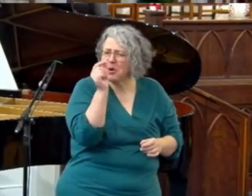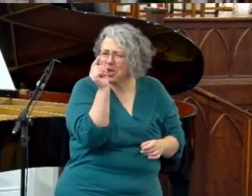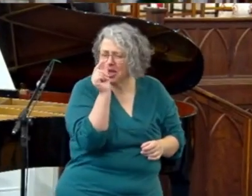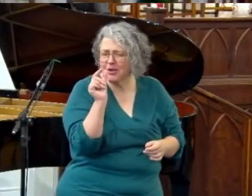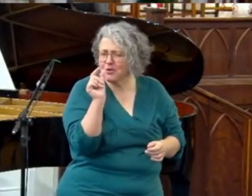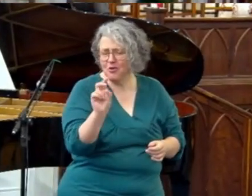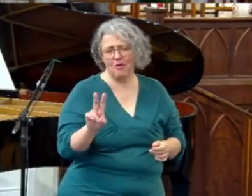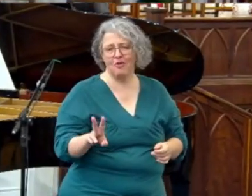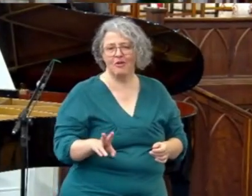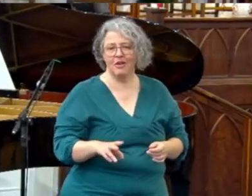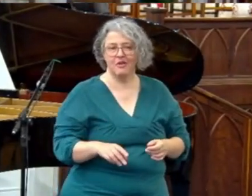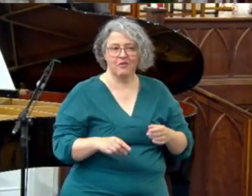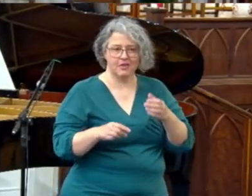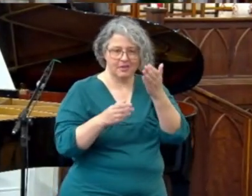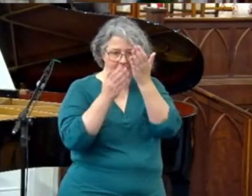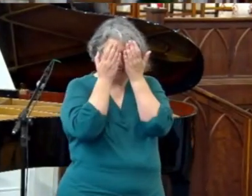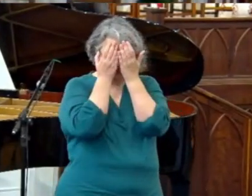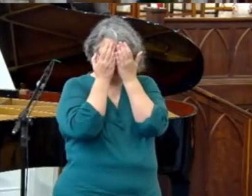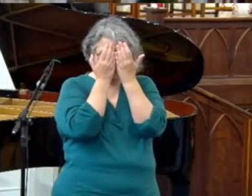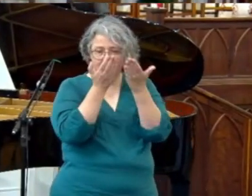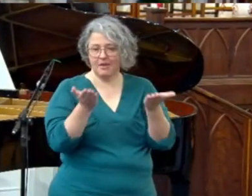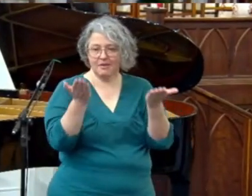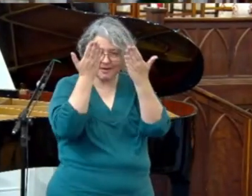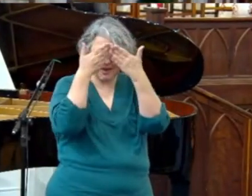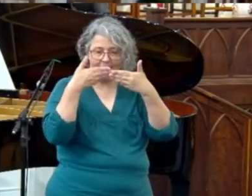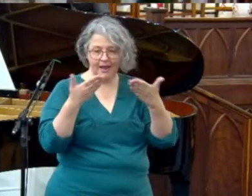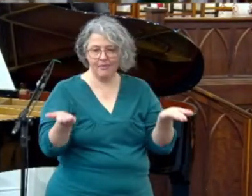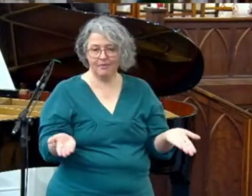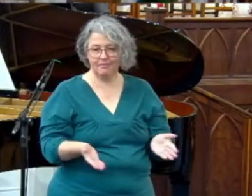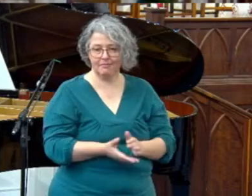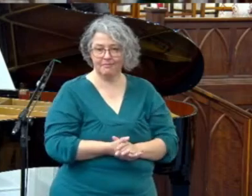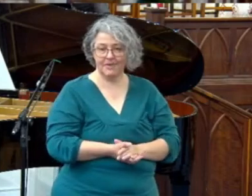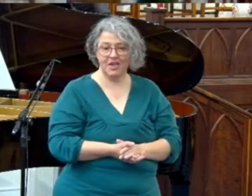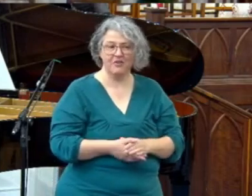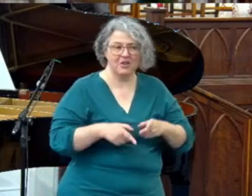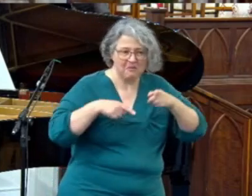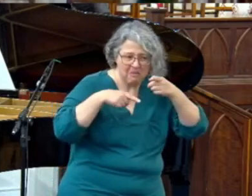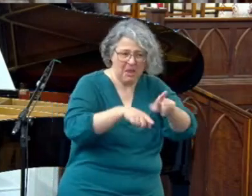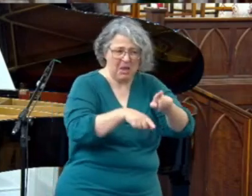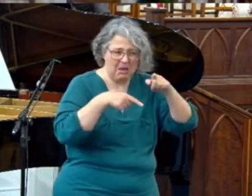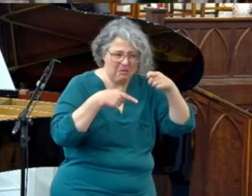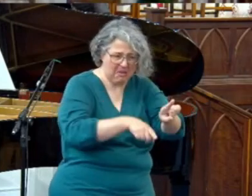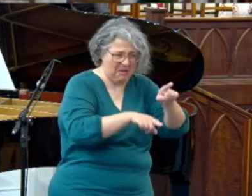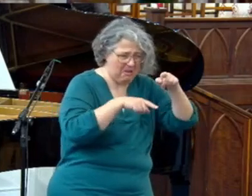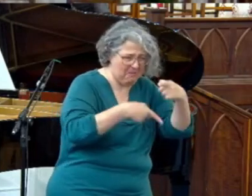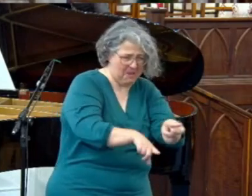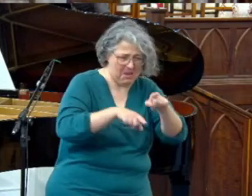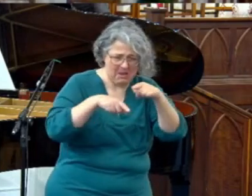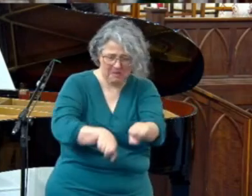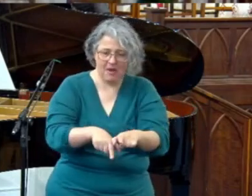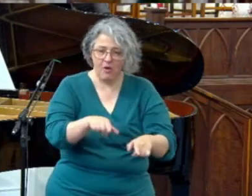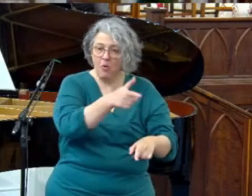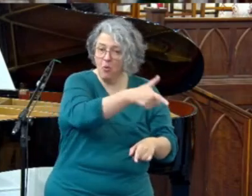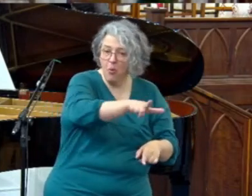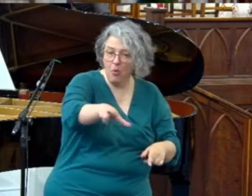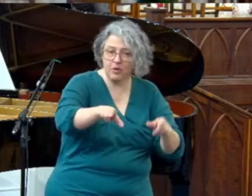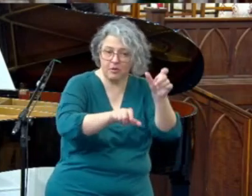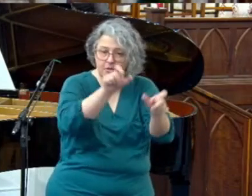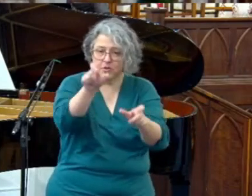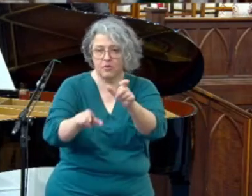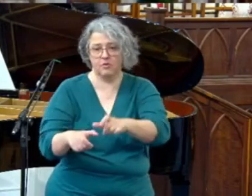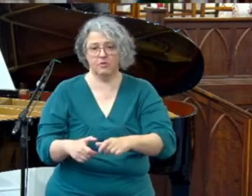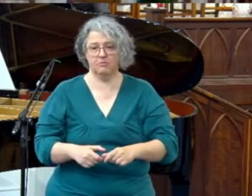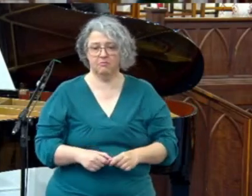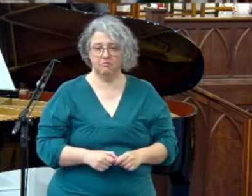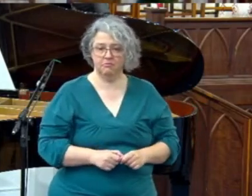para identificar o pecado do outro e assim ataca o outro vorazmente. É a